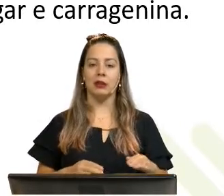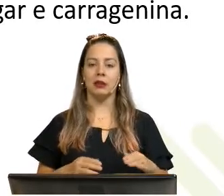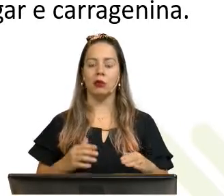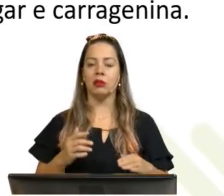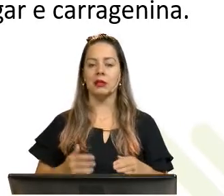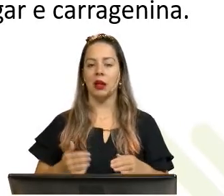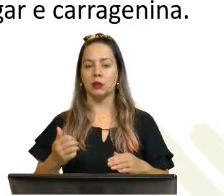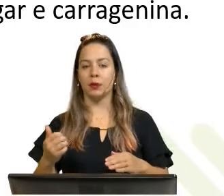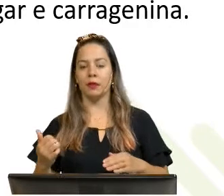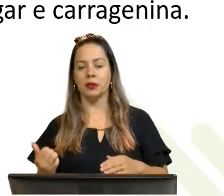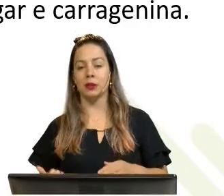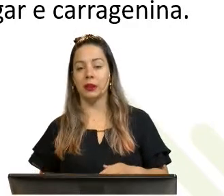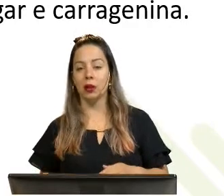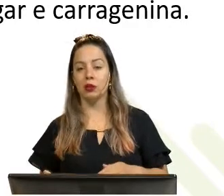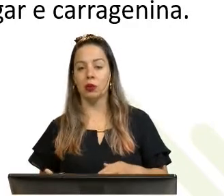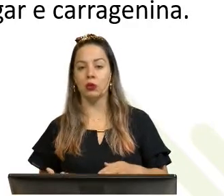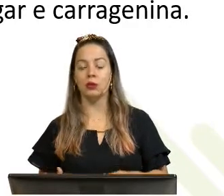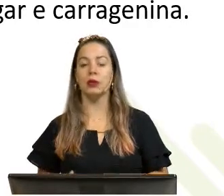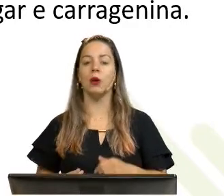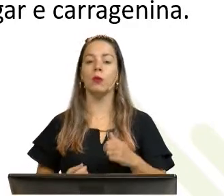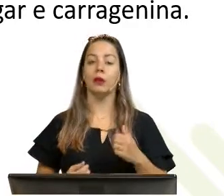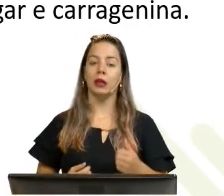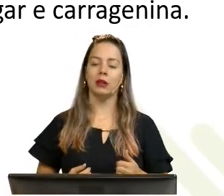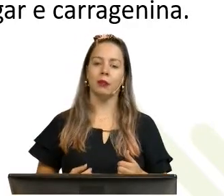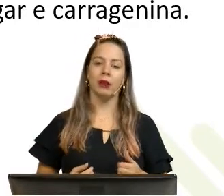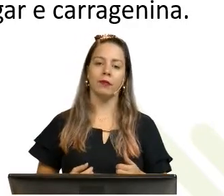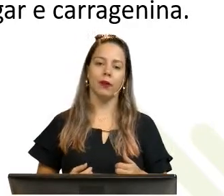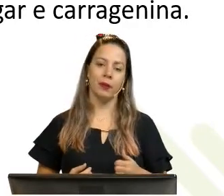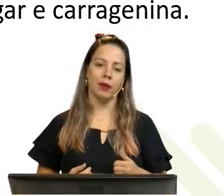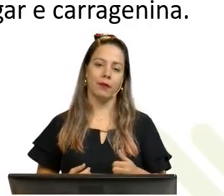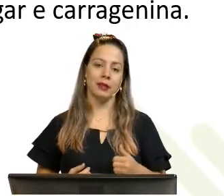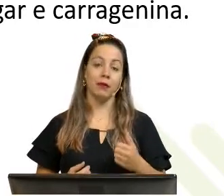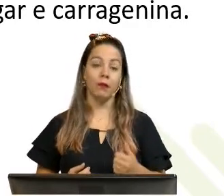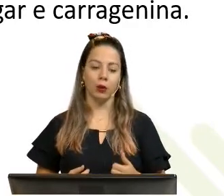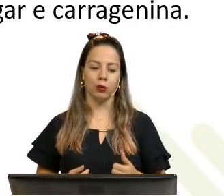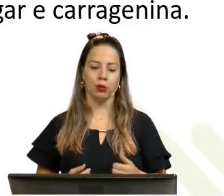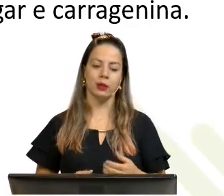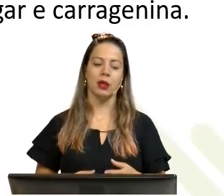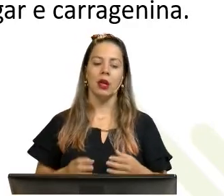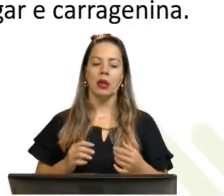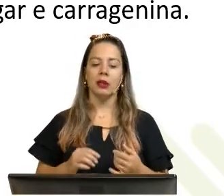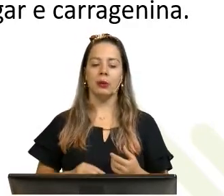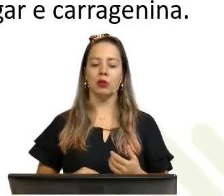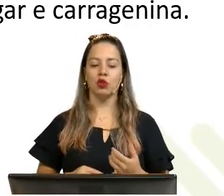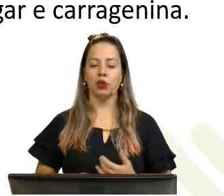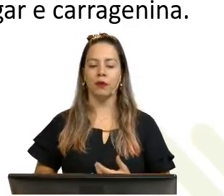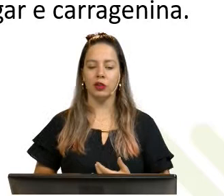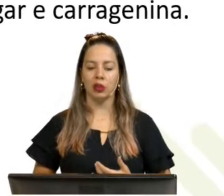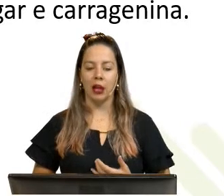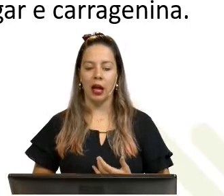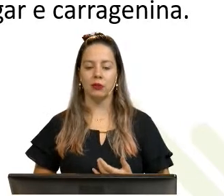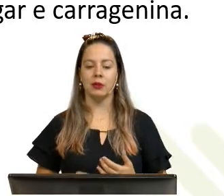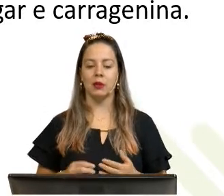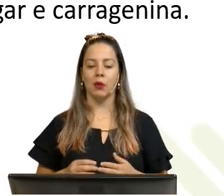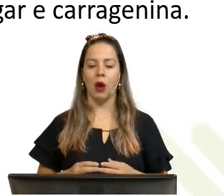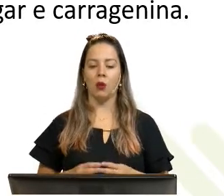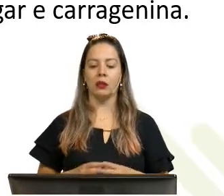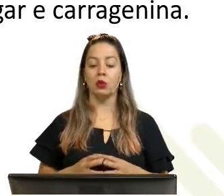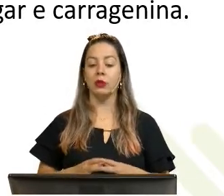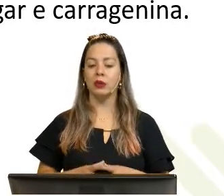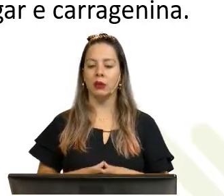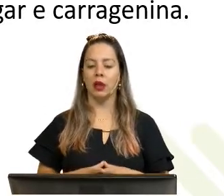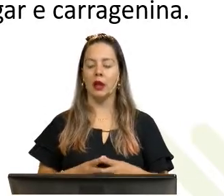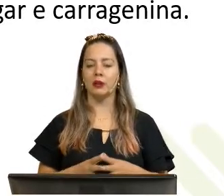elas são utilizados para fazer materiais de construção e também foi pra fazer filtros temos hoje nos flagelados são